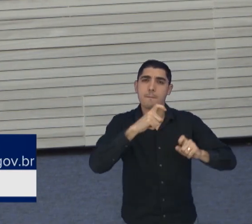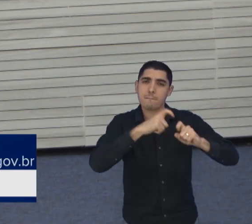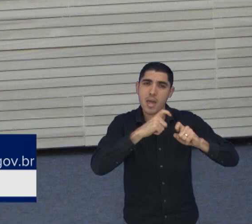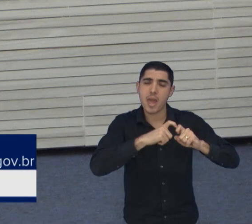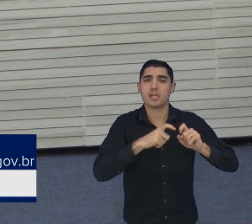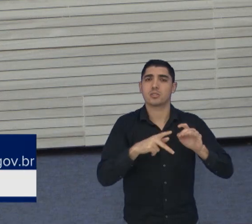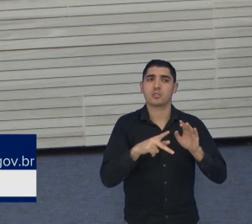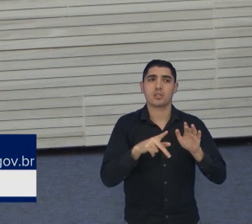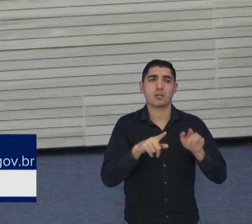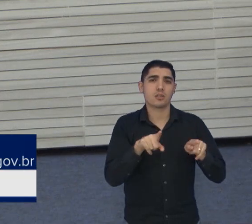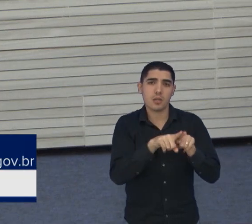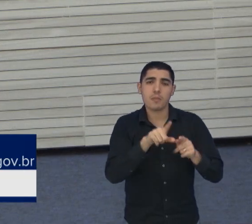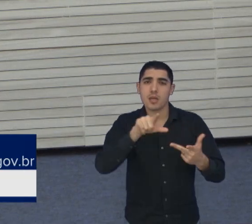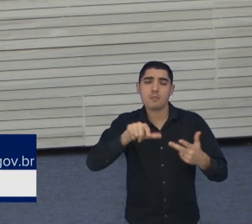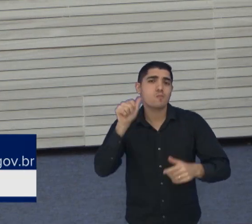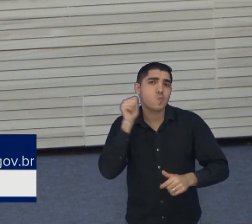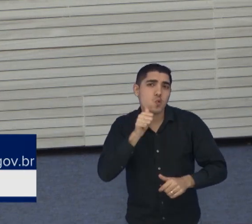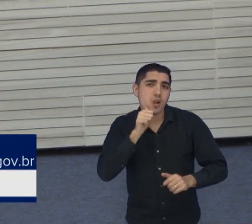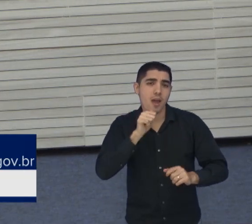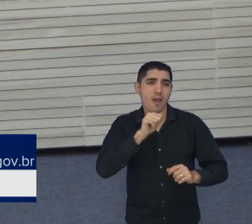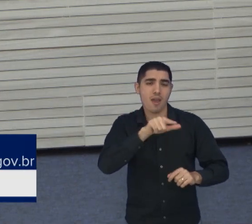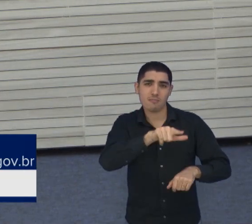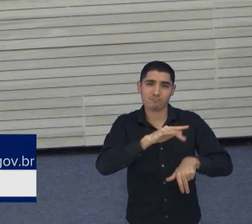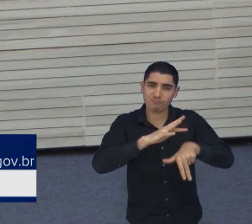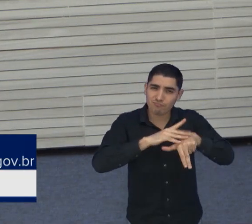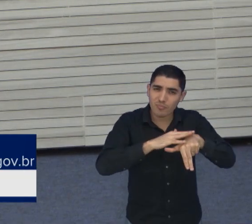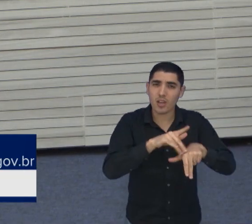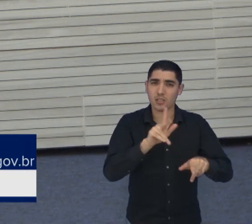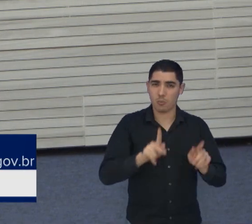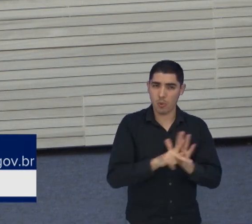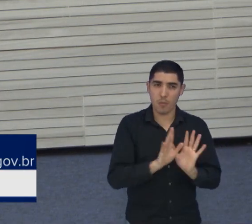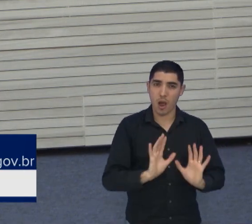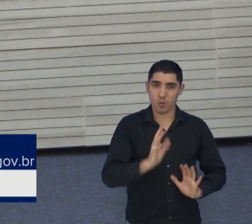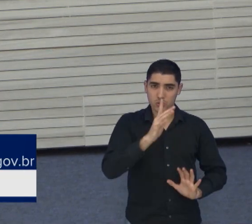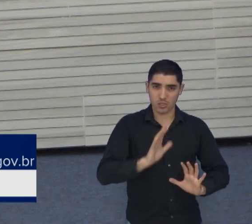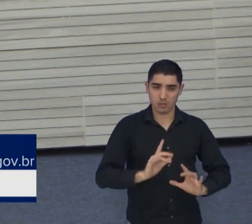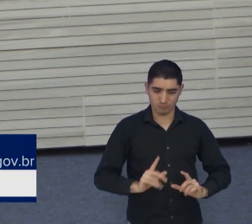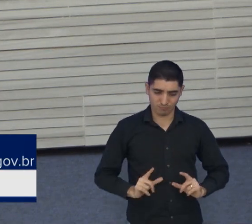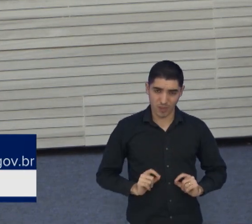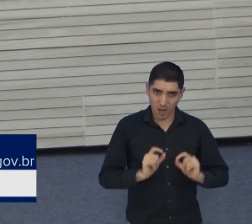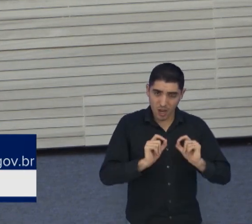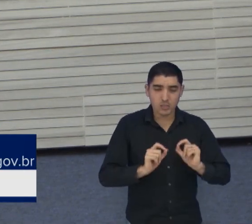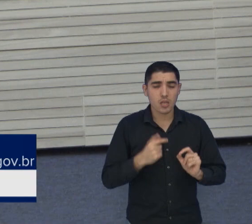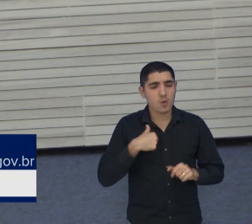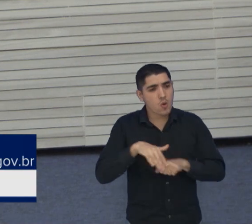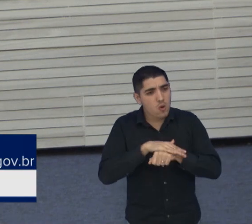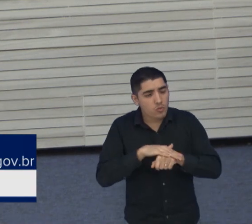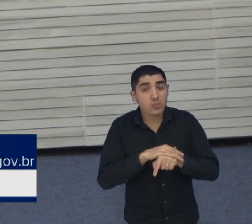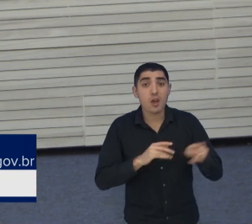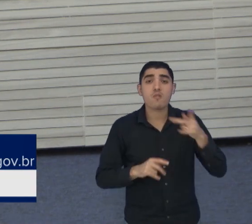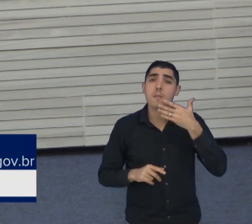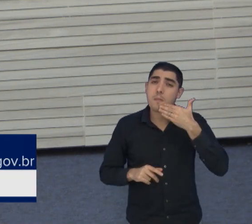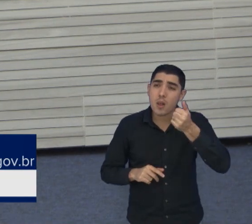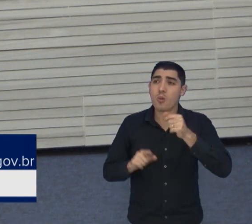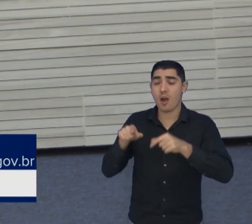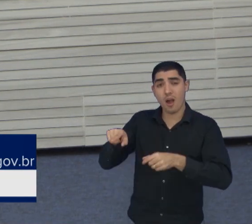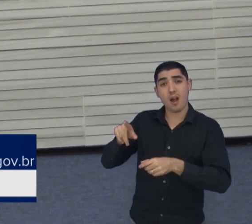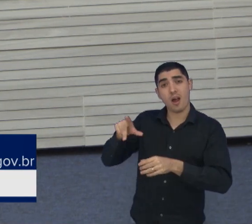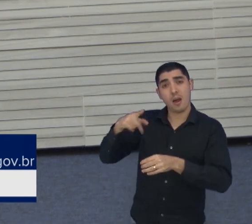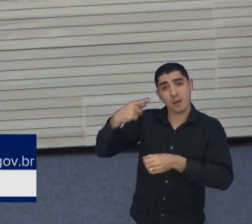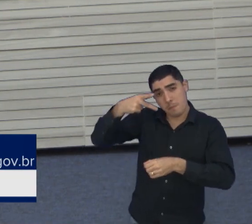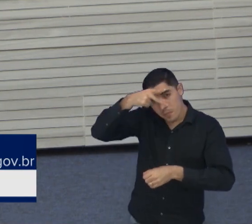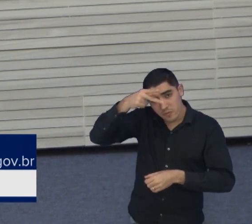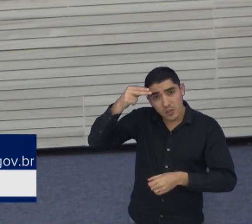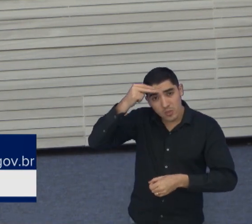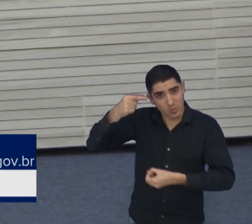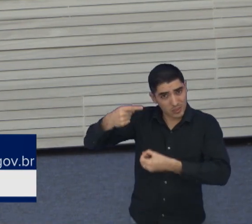por conta do câncer, precisa de uma agilidade e um apoio maior do município para essas mulheres.